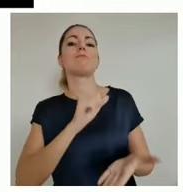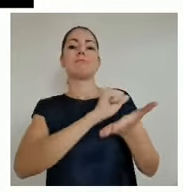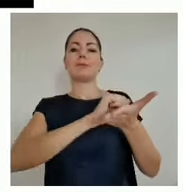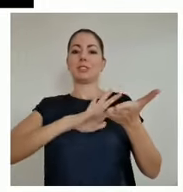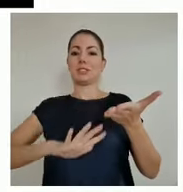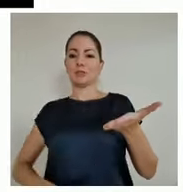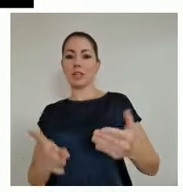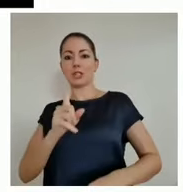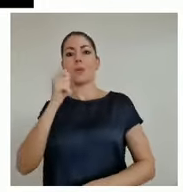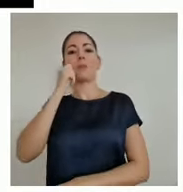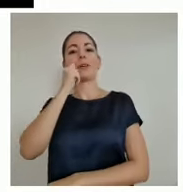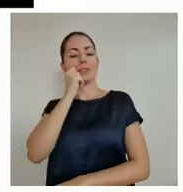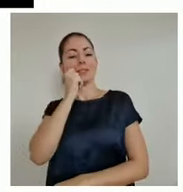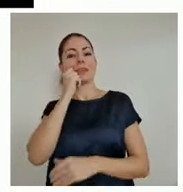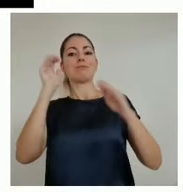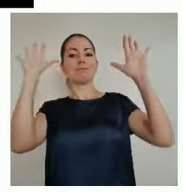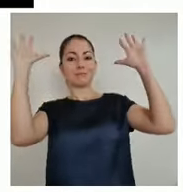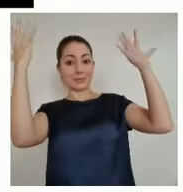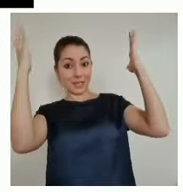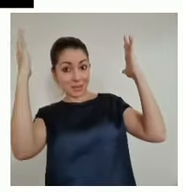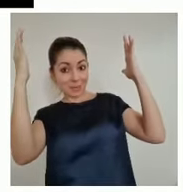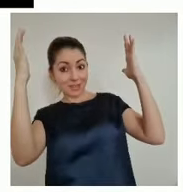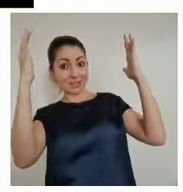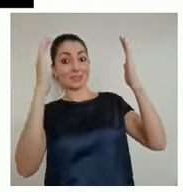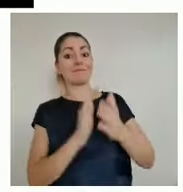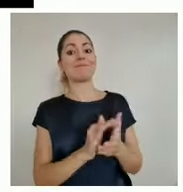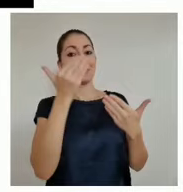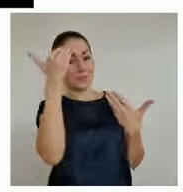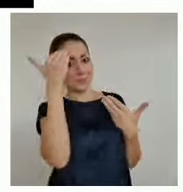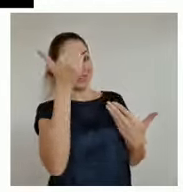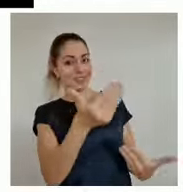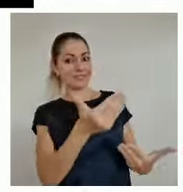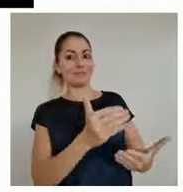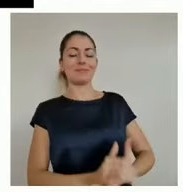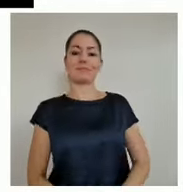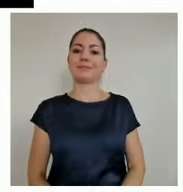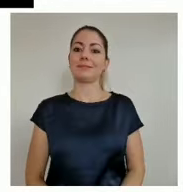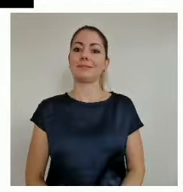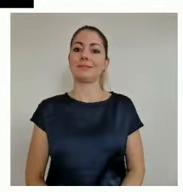nossas atividades não presenciais. Parabéns, Mariana. Parabéns a toda a equipe da Maria Tomásia.